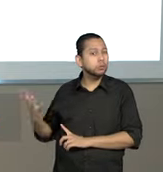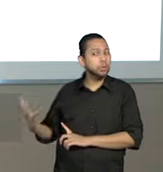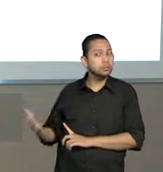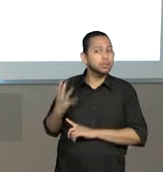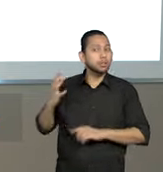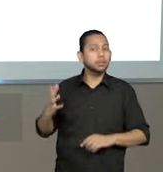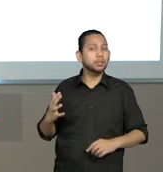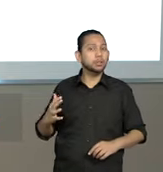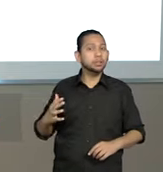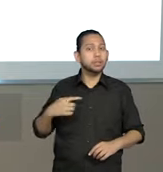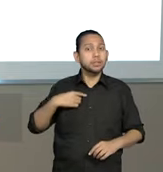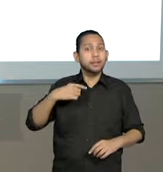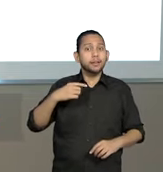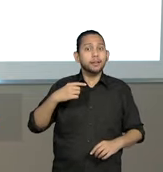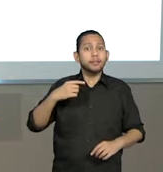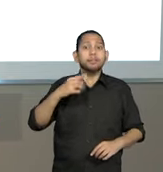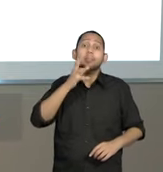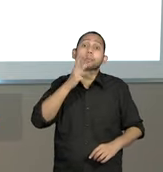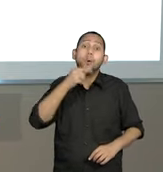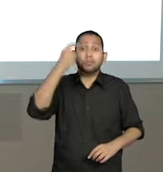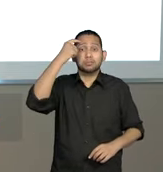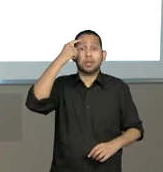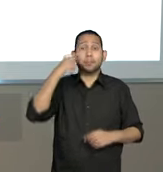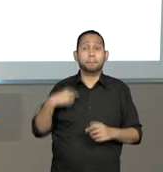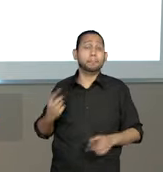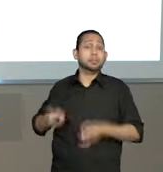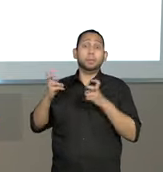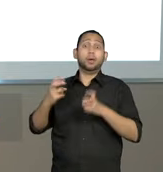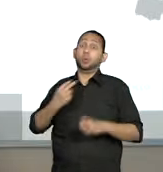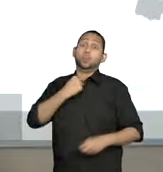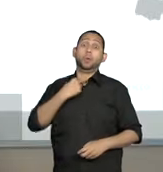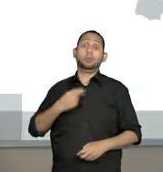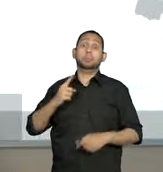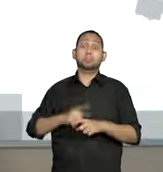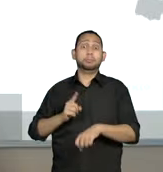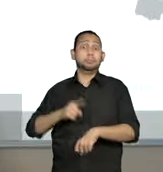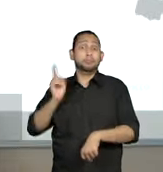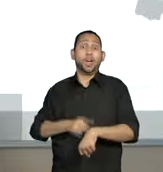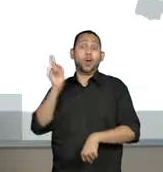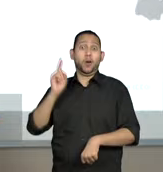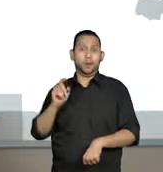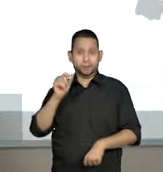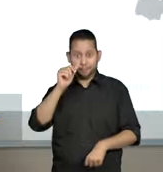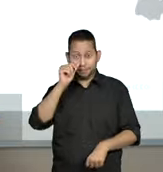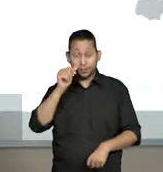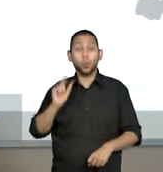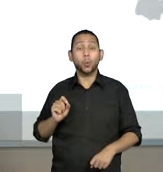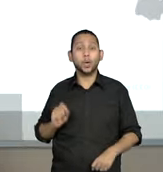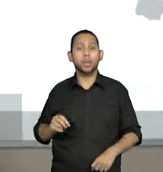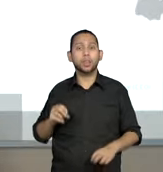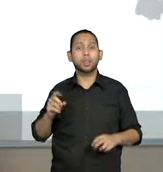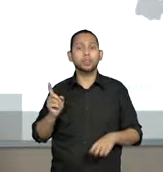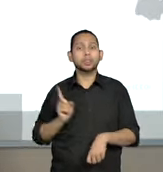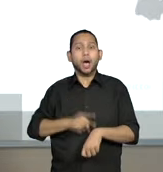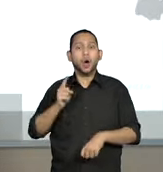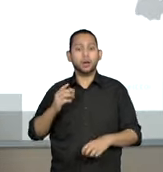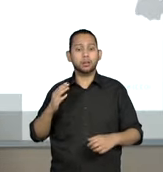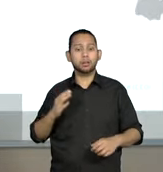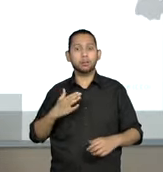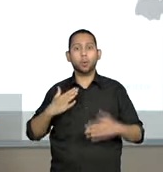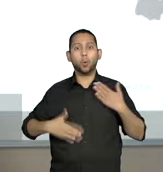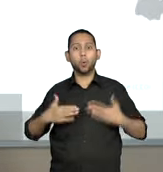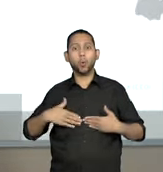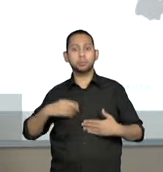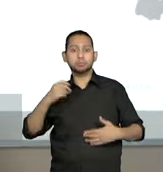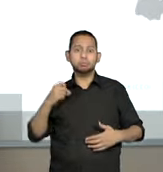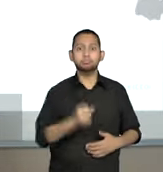pode esperar seu cérebro interpretar para ter aquela reação. No caso da batidinha na perna, essa